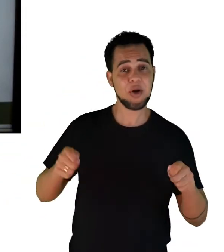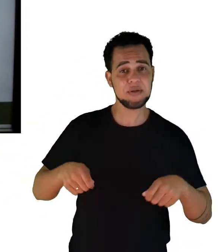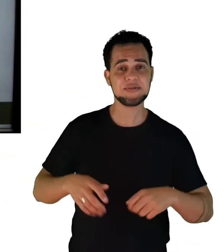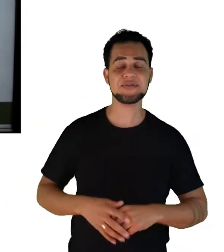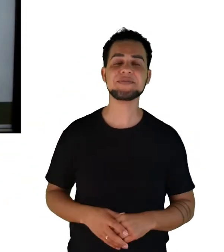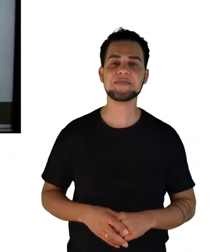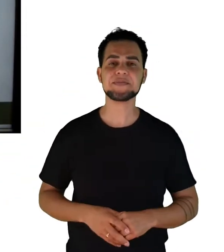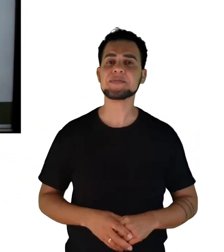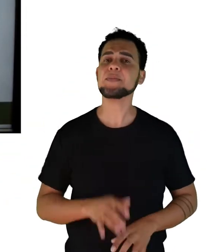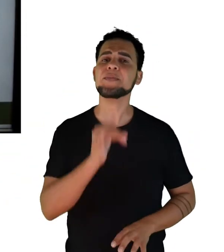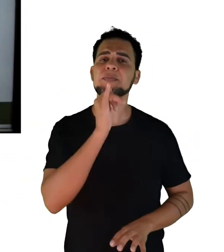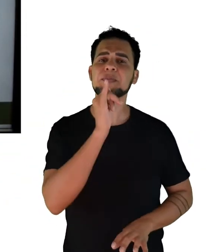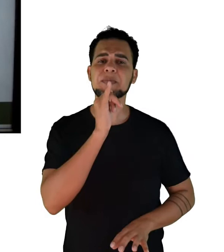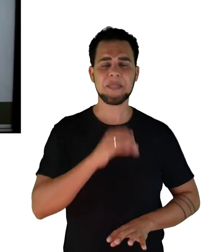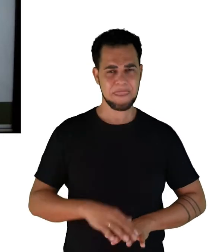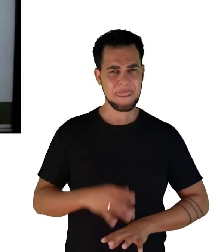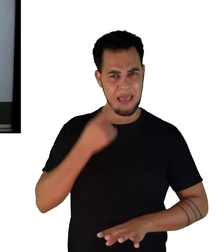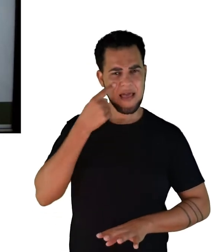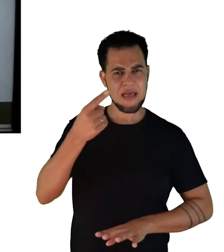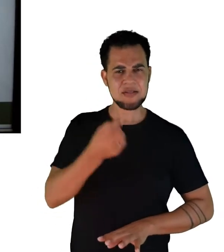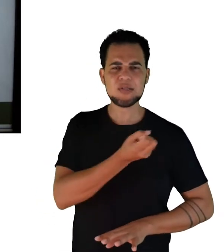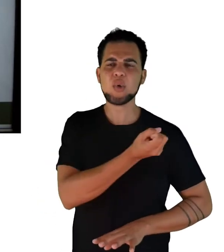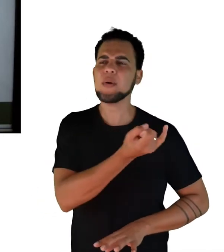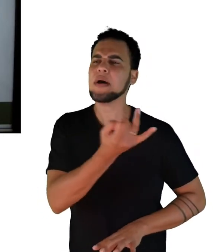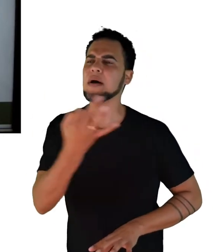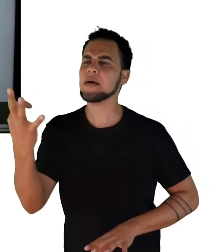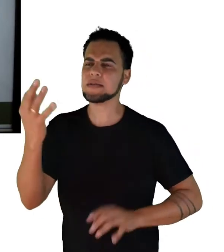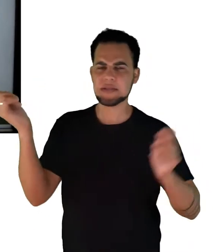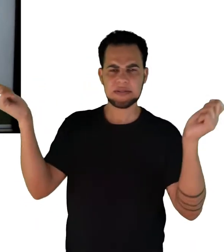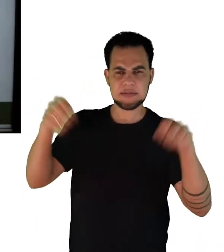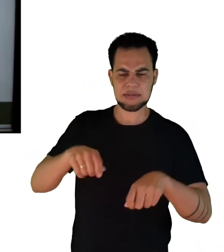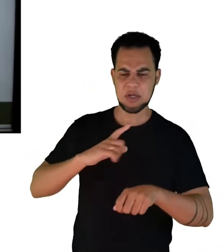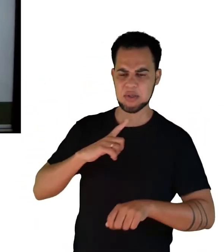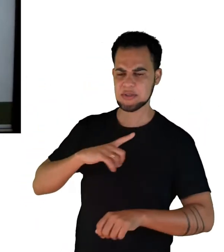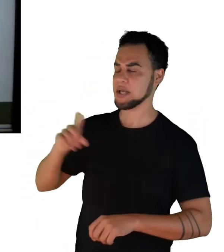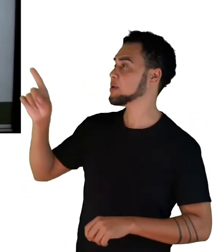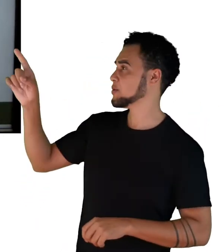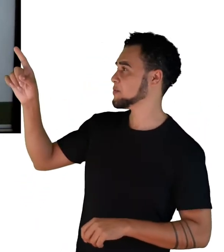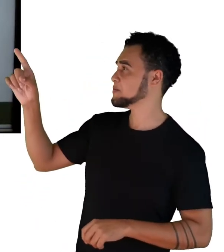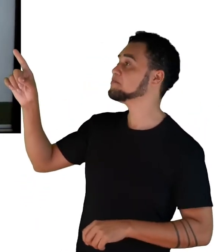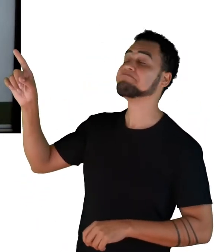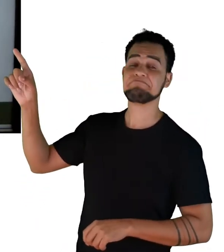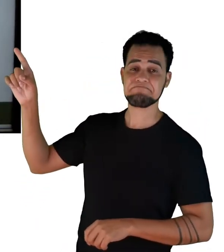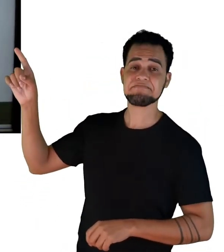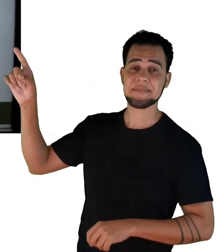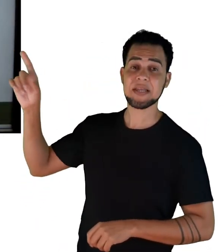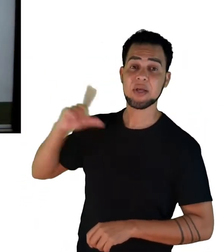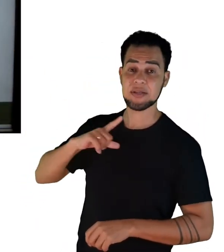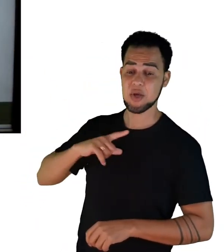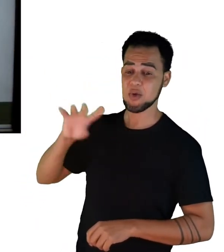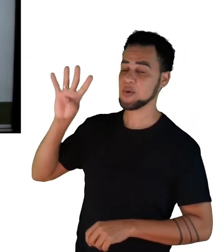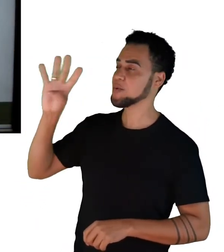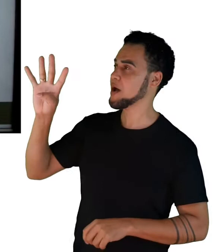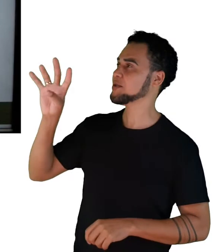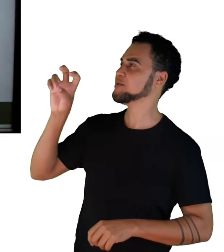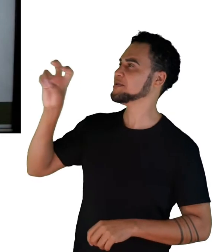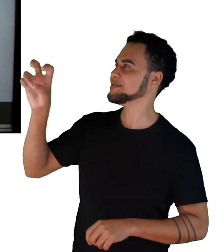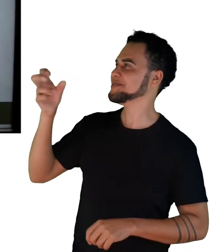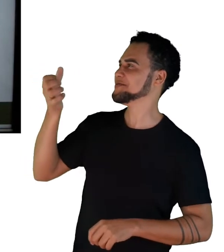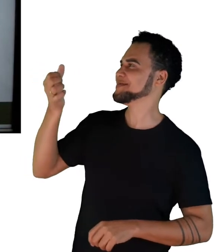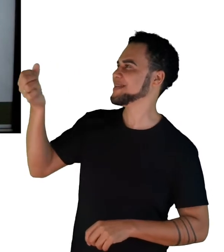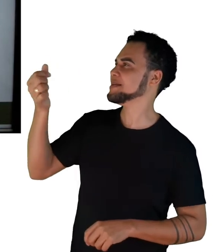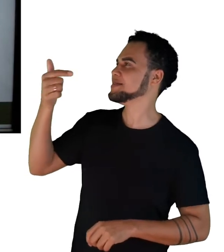só, quantas posições eu tenho? O 4, 5,